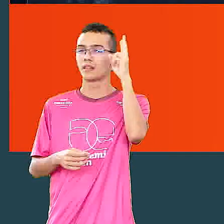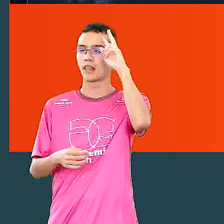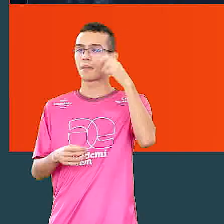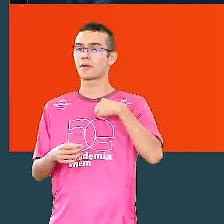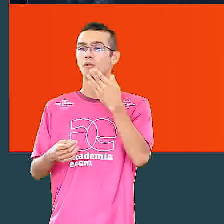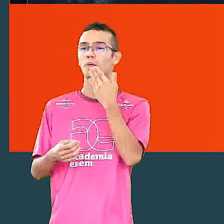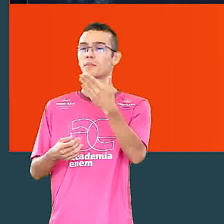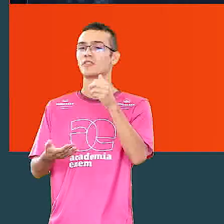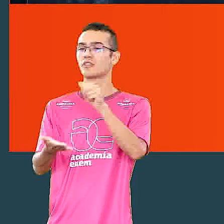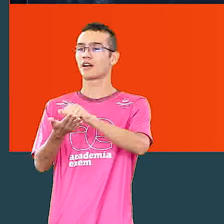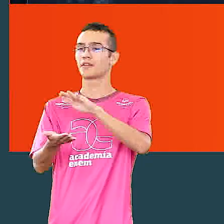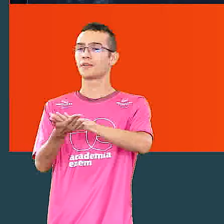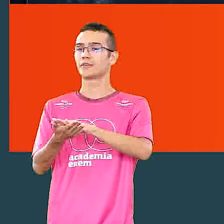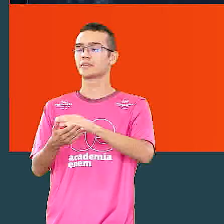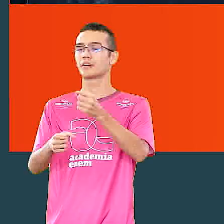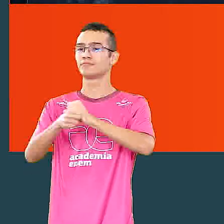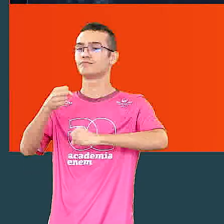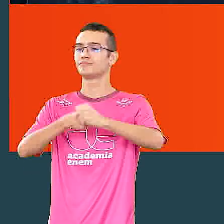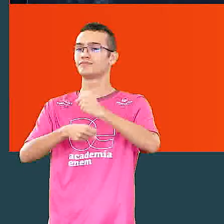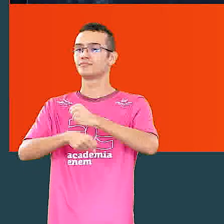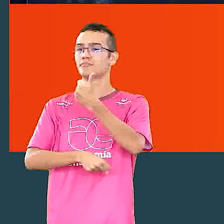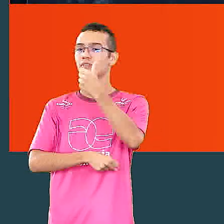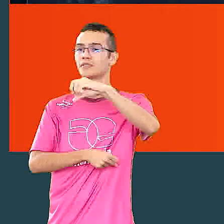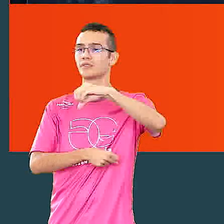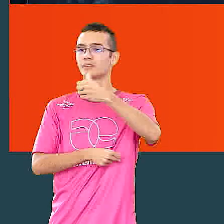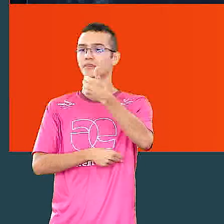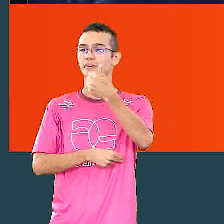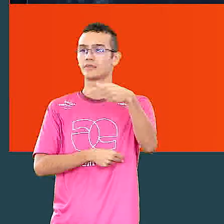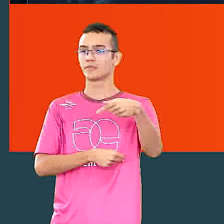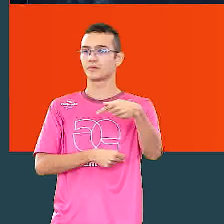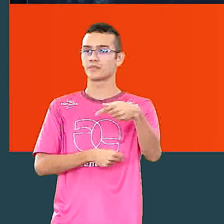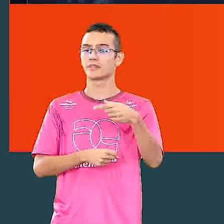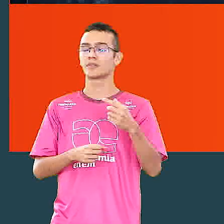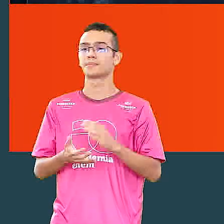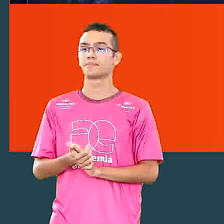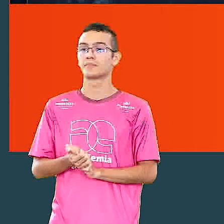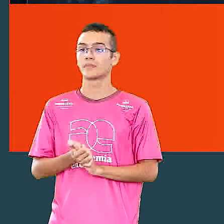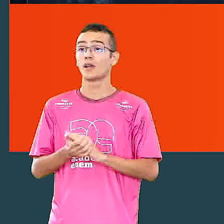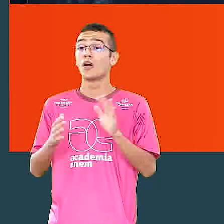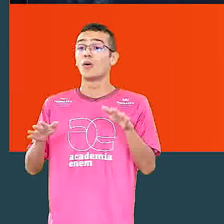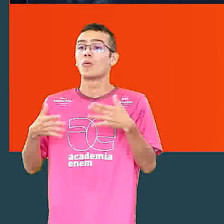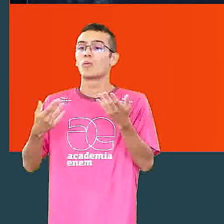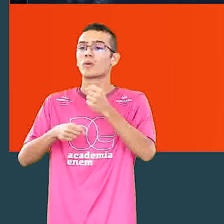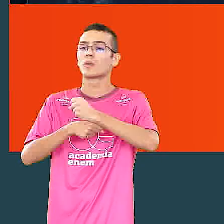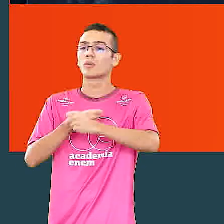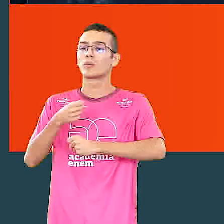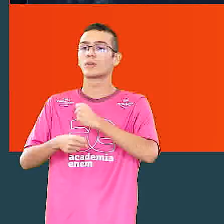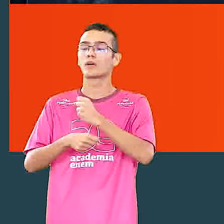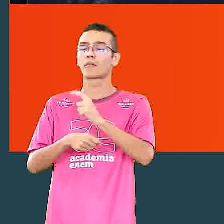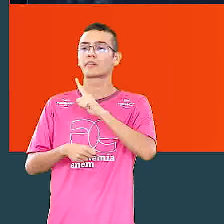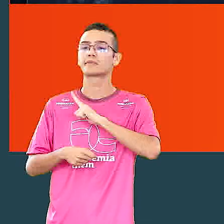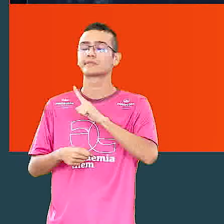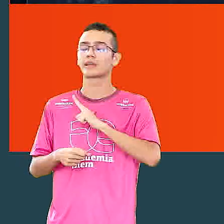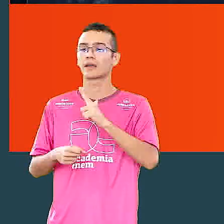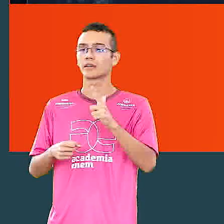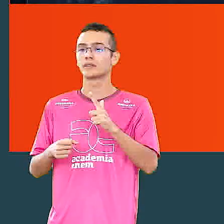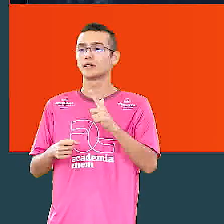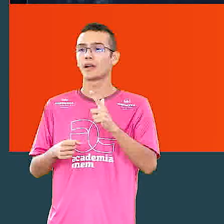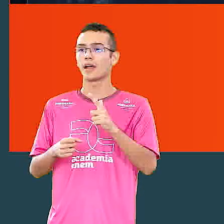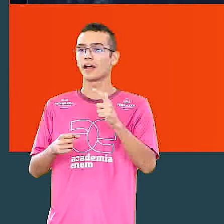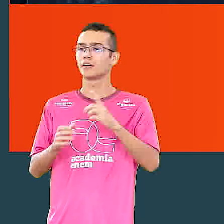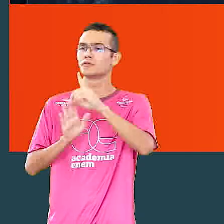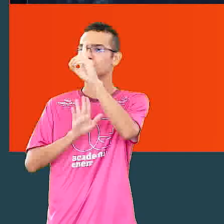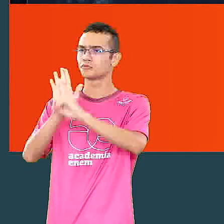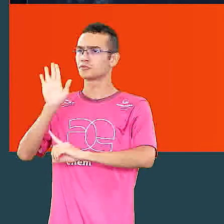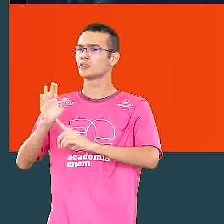Quando é que eu vou ter uma condição que vai garantir para o trabalhador essas condições da luta de